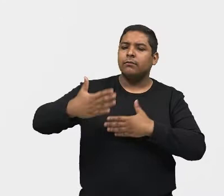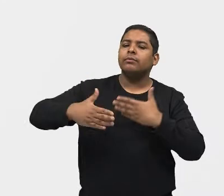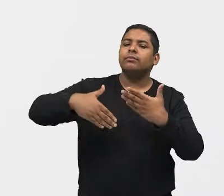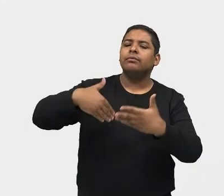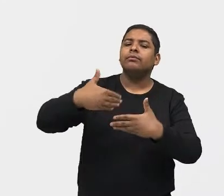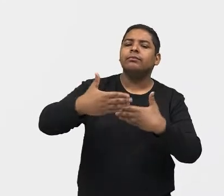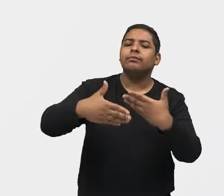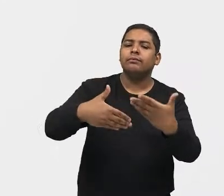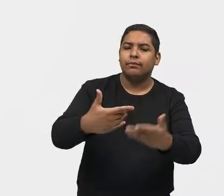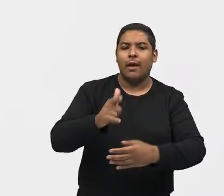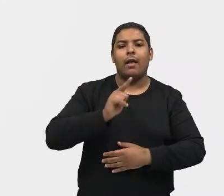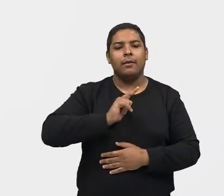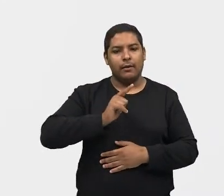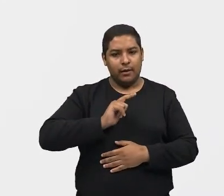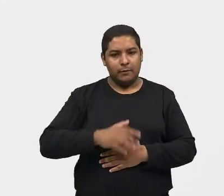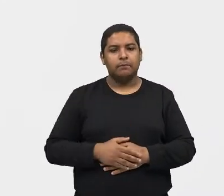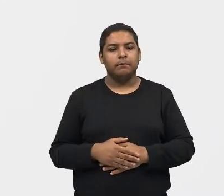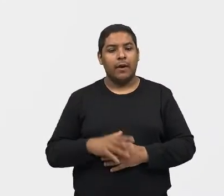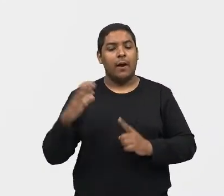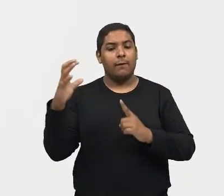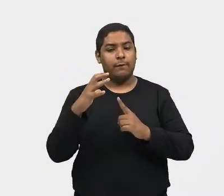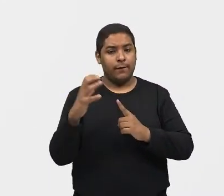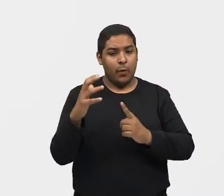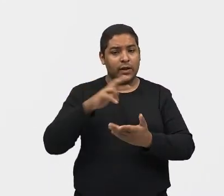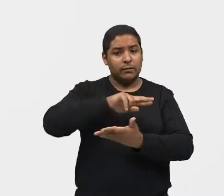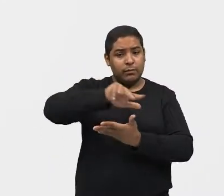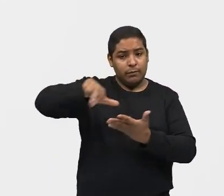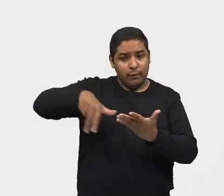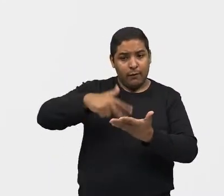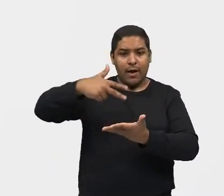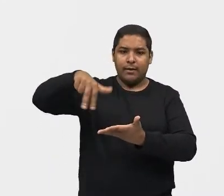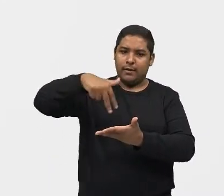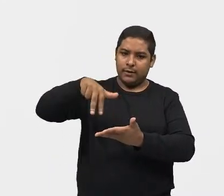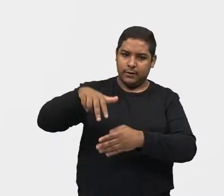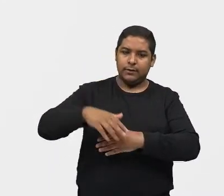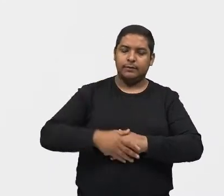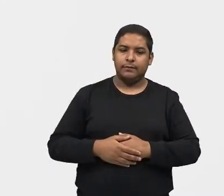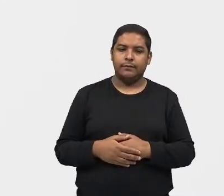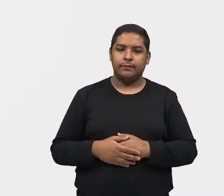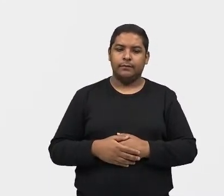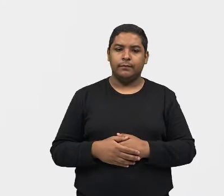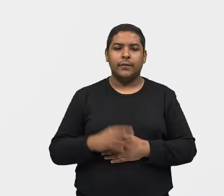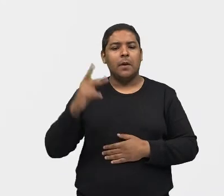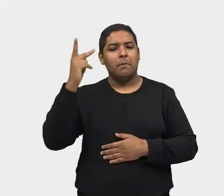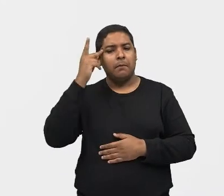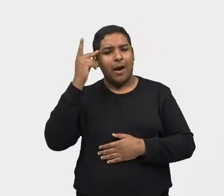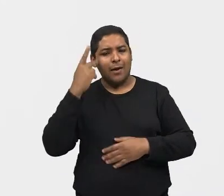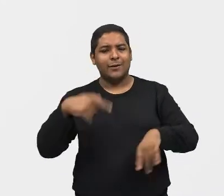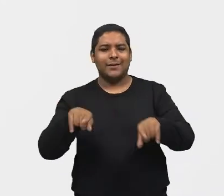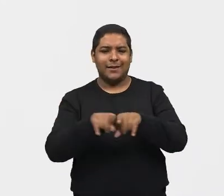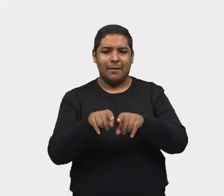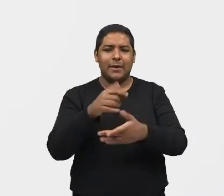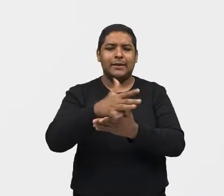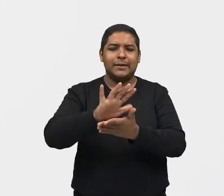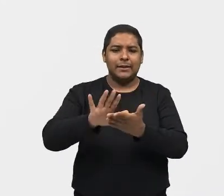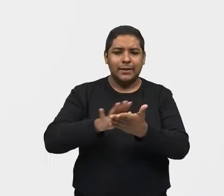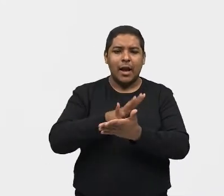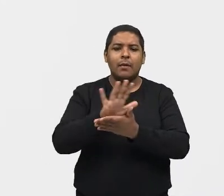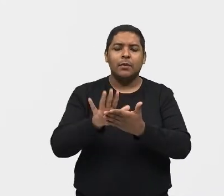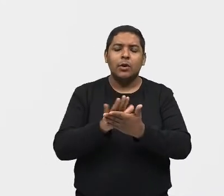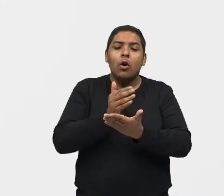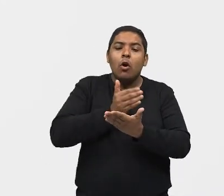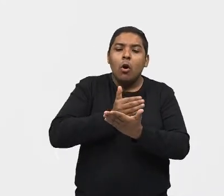até hoje, observando a influência das mais diversas danças. Aos salões paulistanos, o samba de gafieira começou